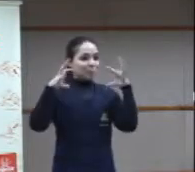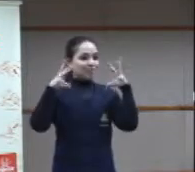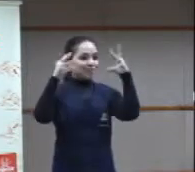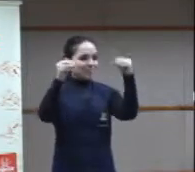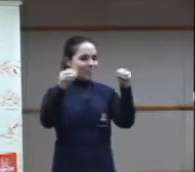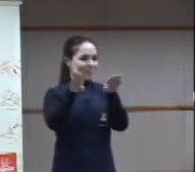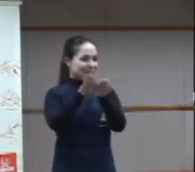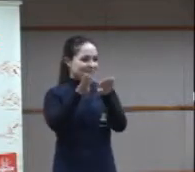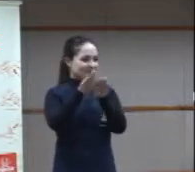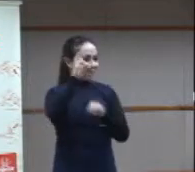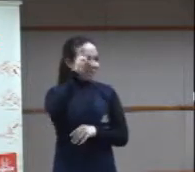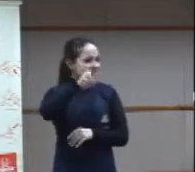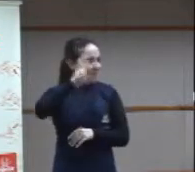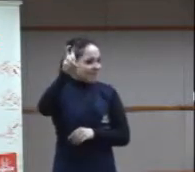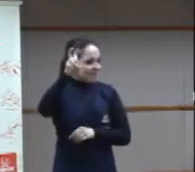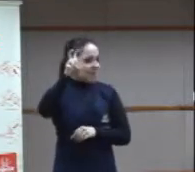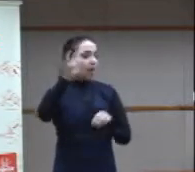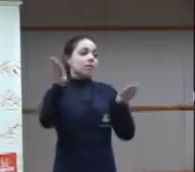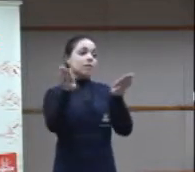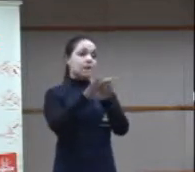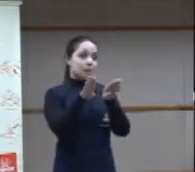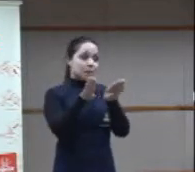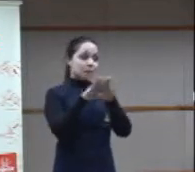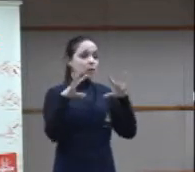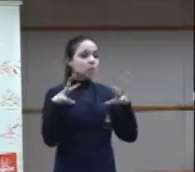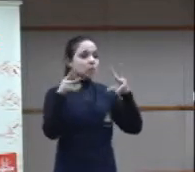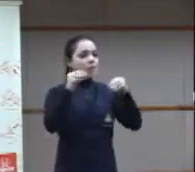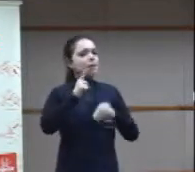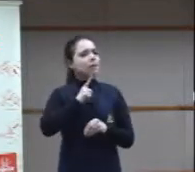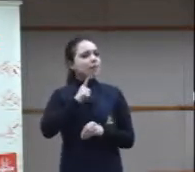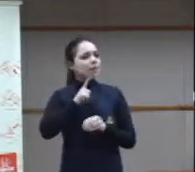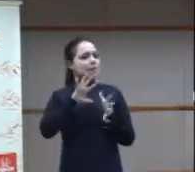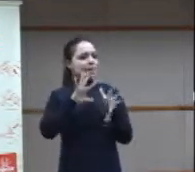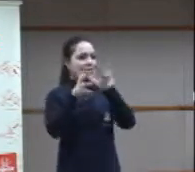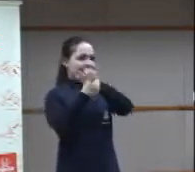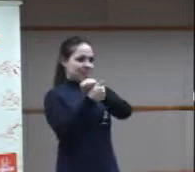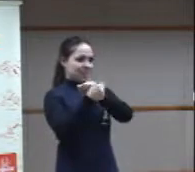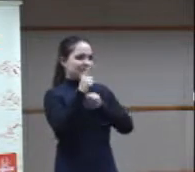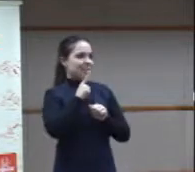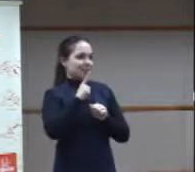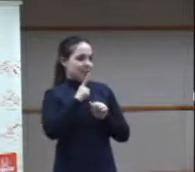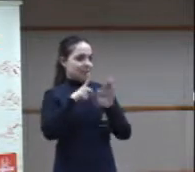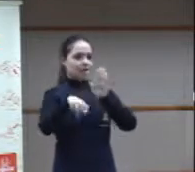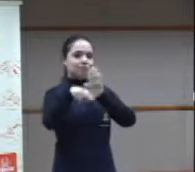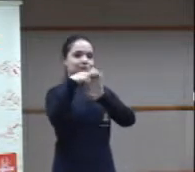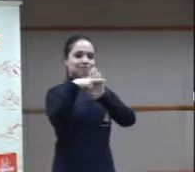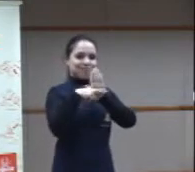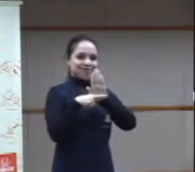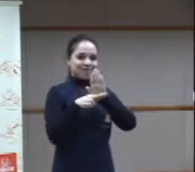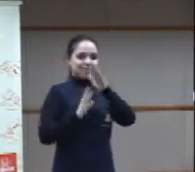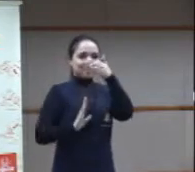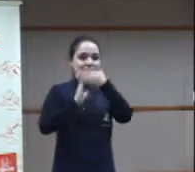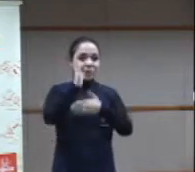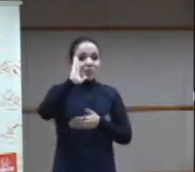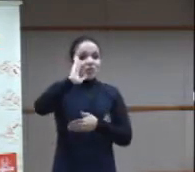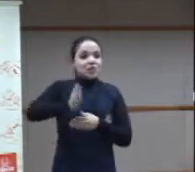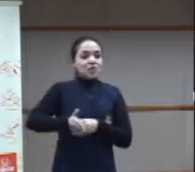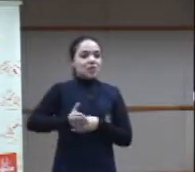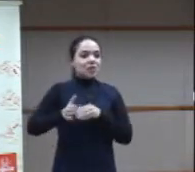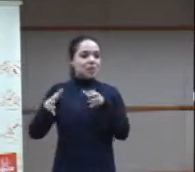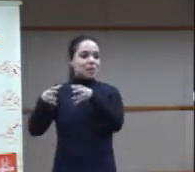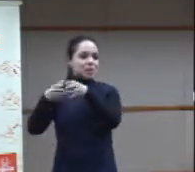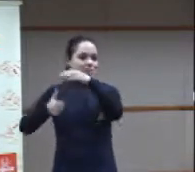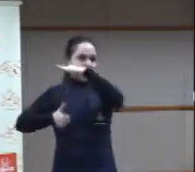habilidades. E nós temos o manual do CIANE, que foi analisado e aprovado pelo Conselho de Extensão